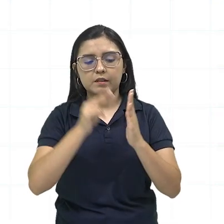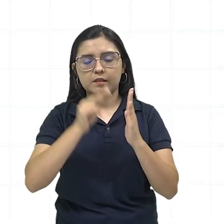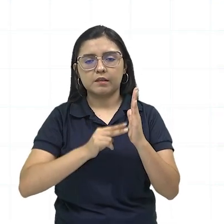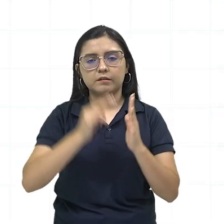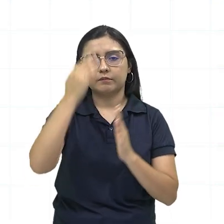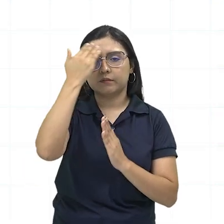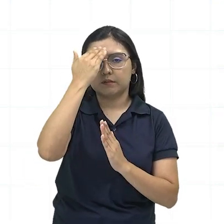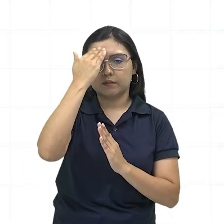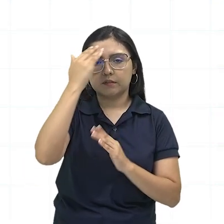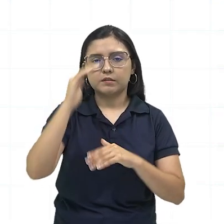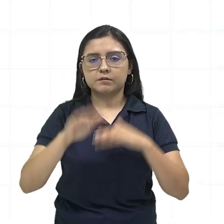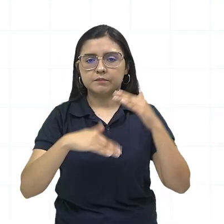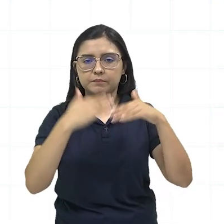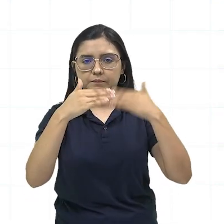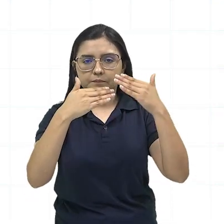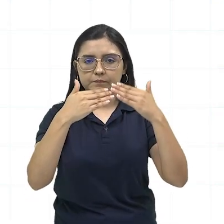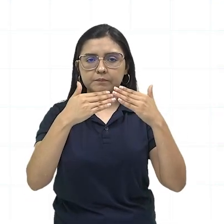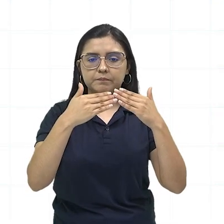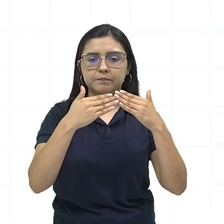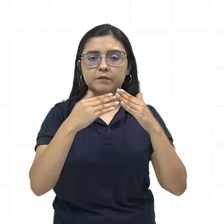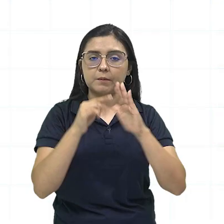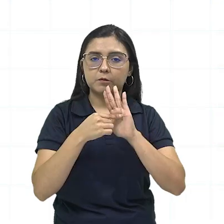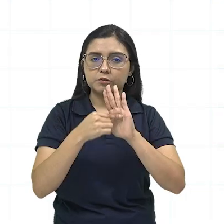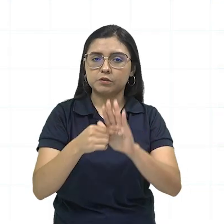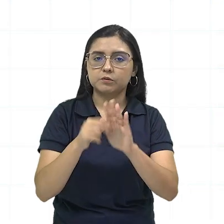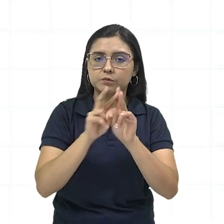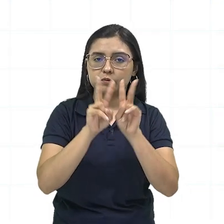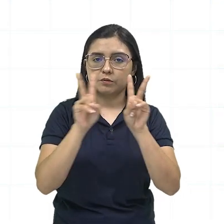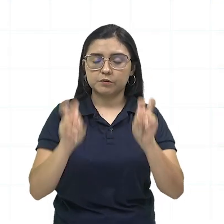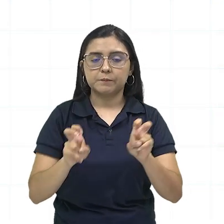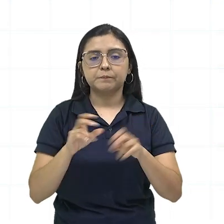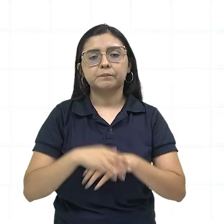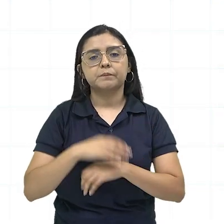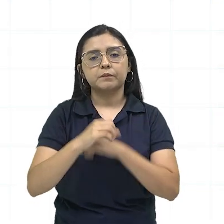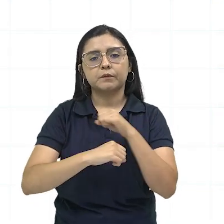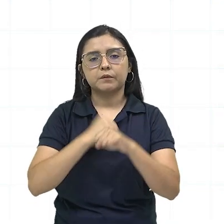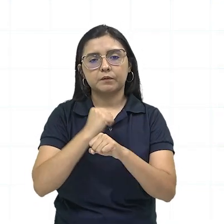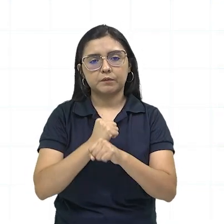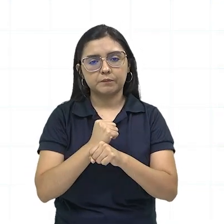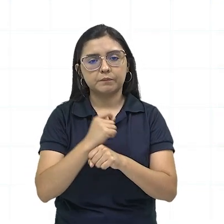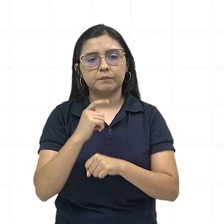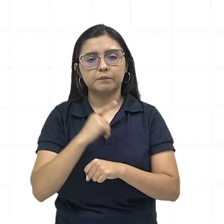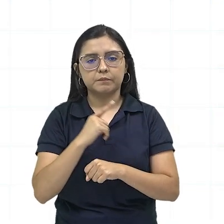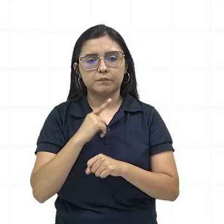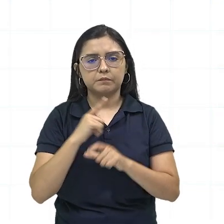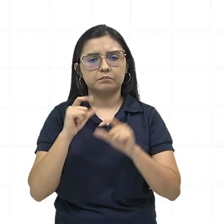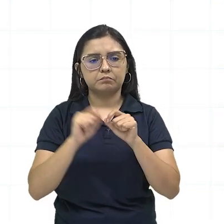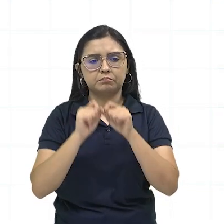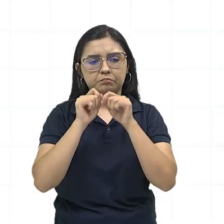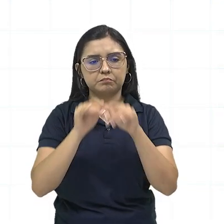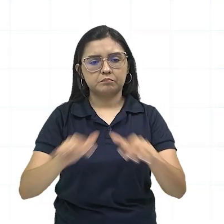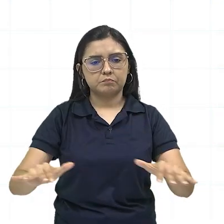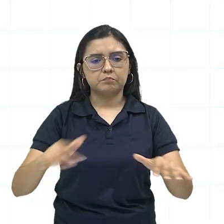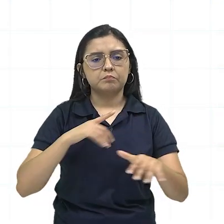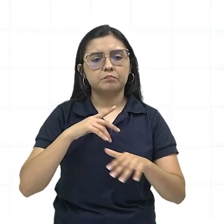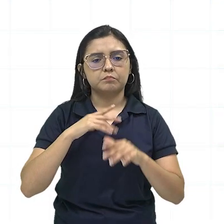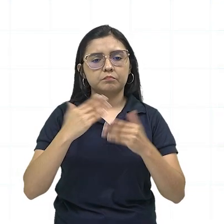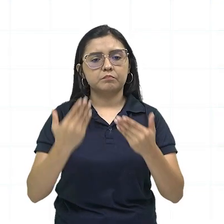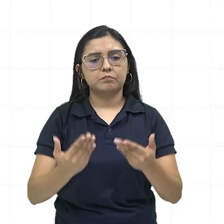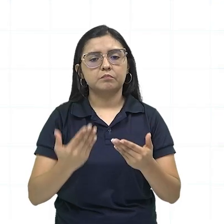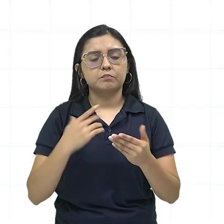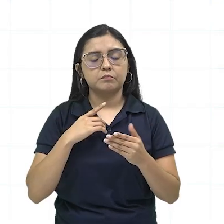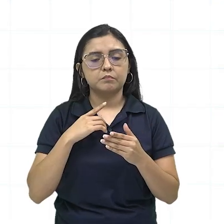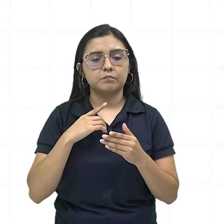nesses avanços anunciados no título. Então, nos últimos anos, há um crescente reconhecimento da importância de